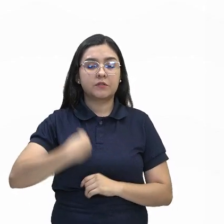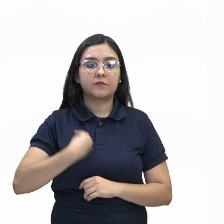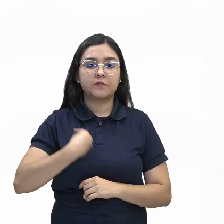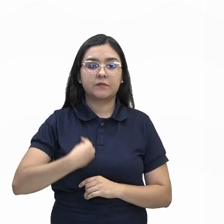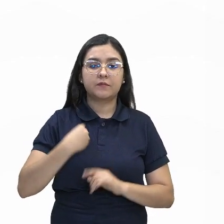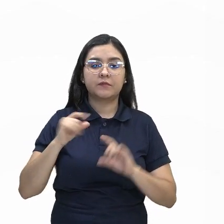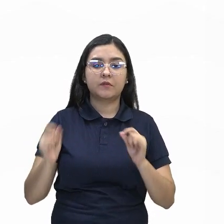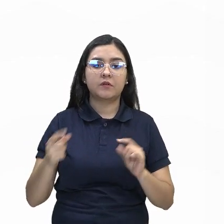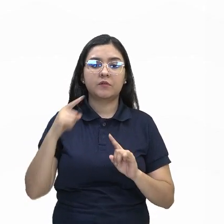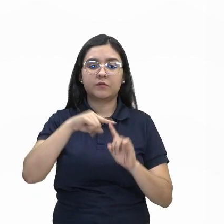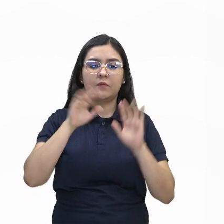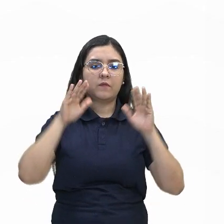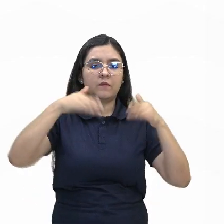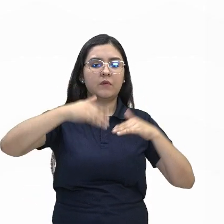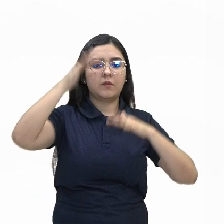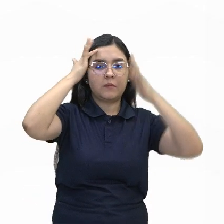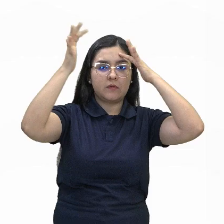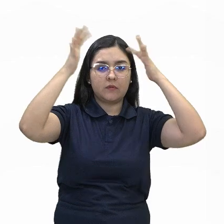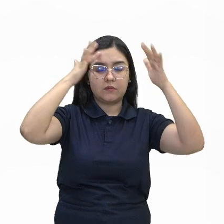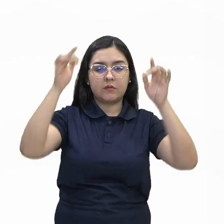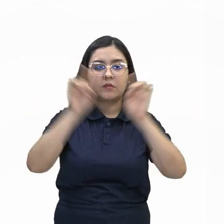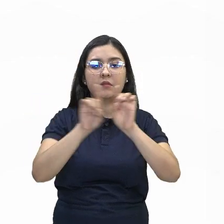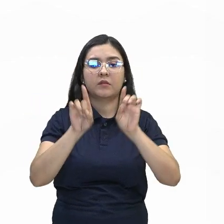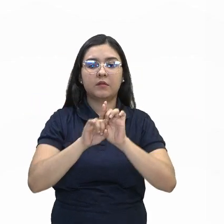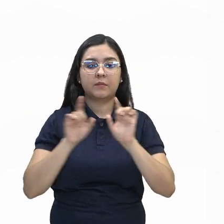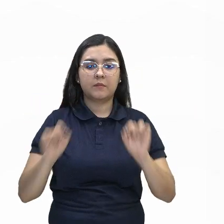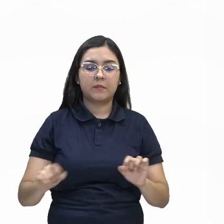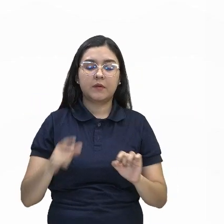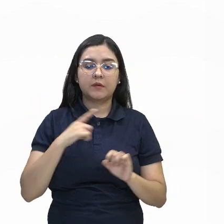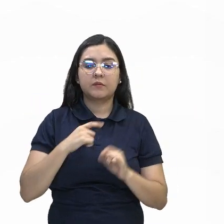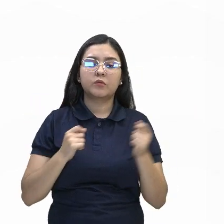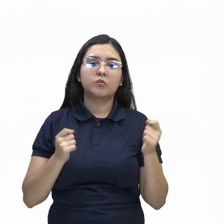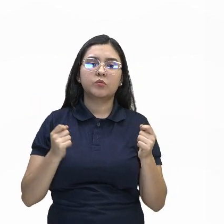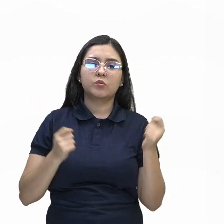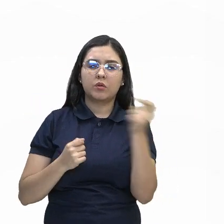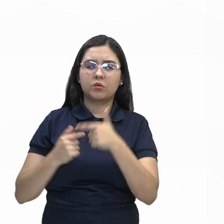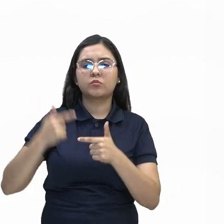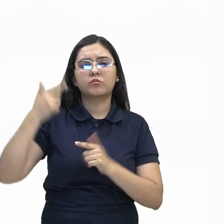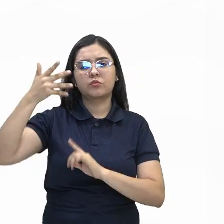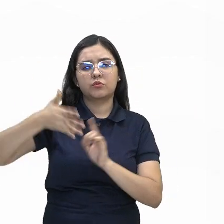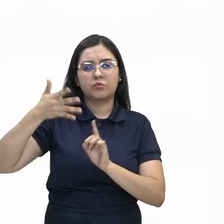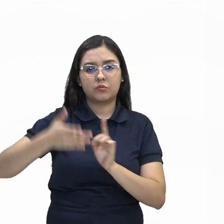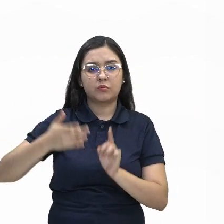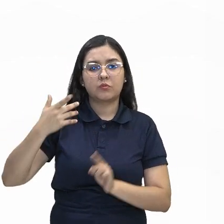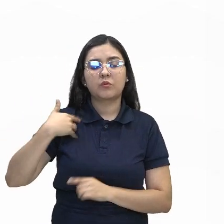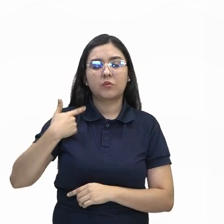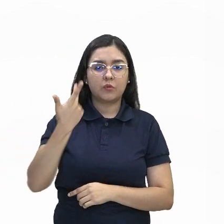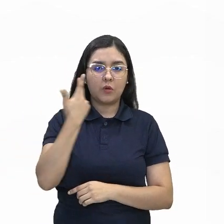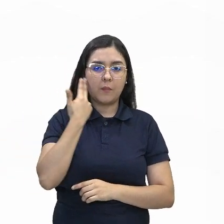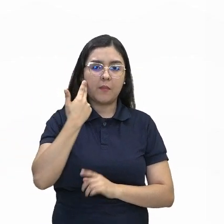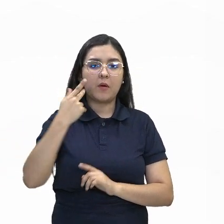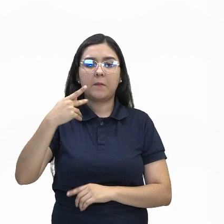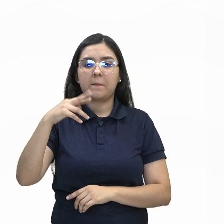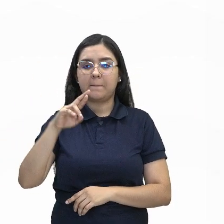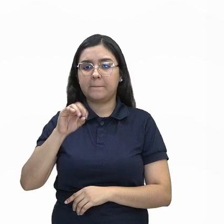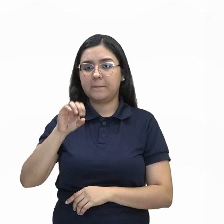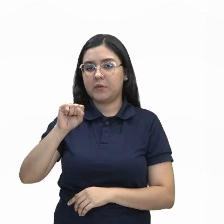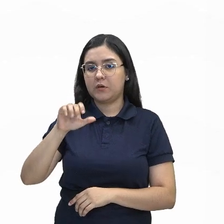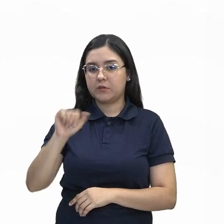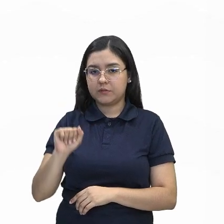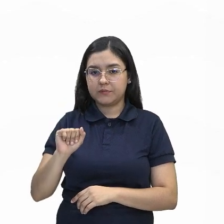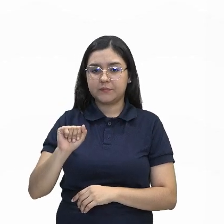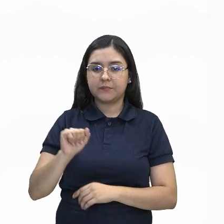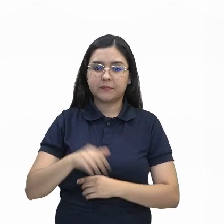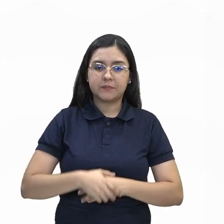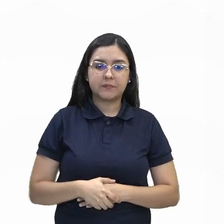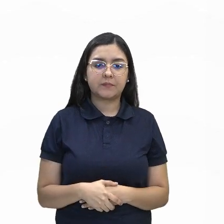concentrado, imaginativo e poderoso do que um discurso normal em prosa, né? Discurso normal em prosa. A palavrinha